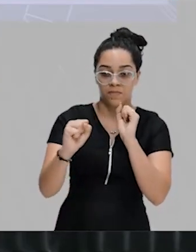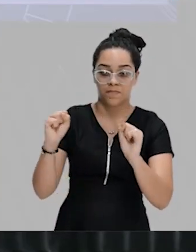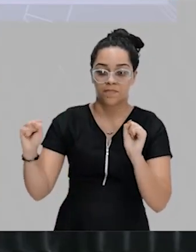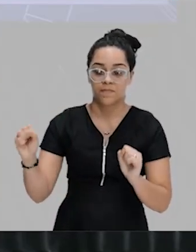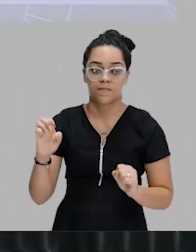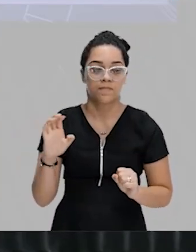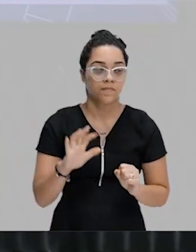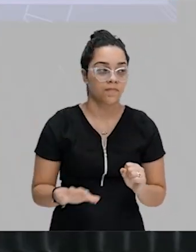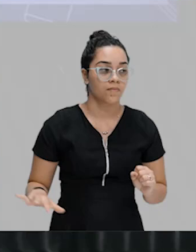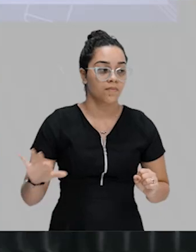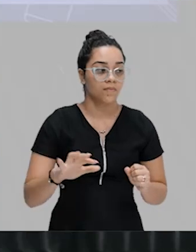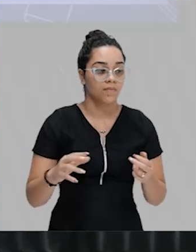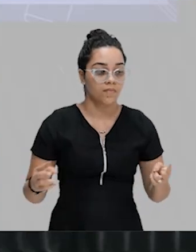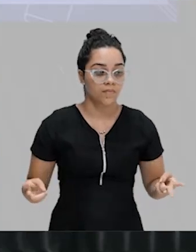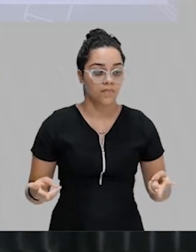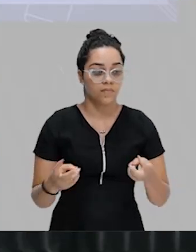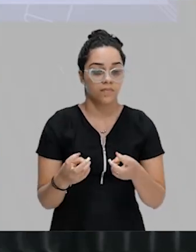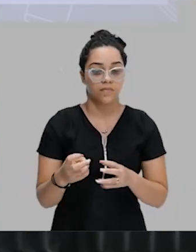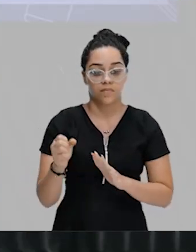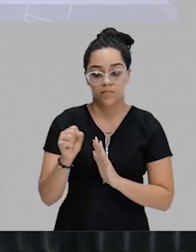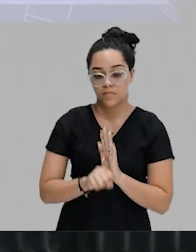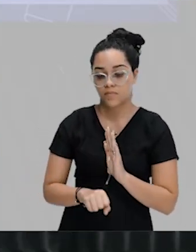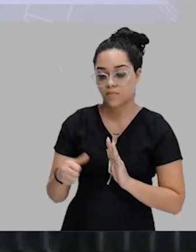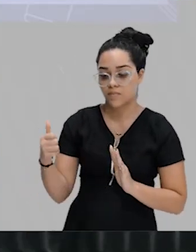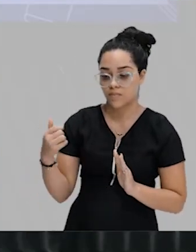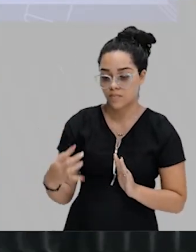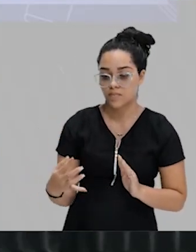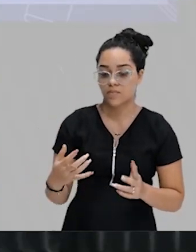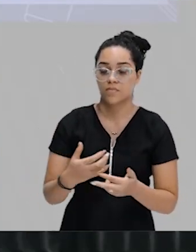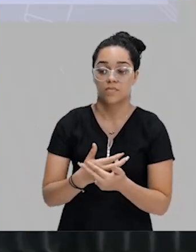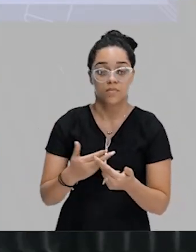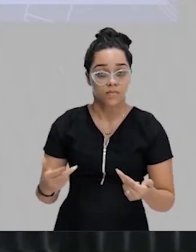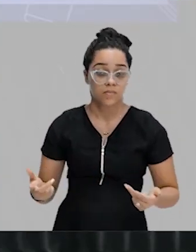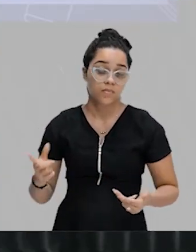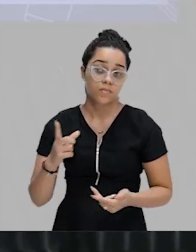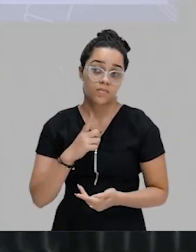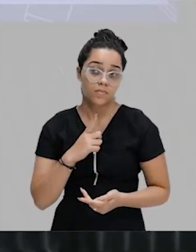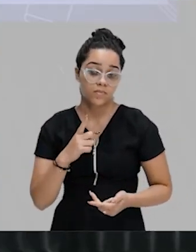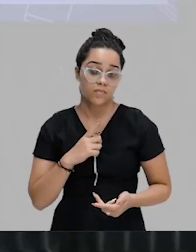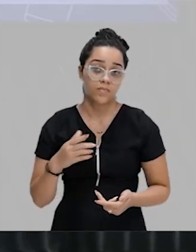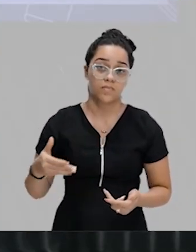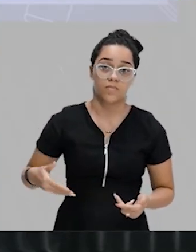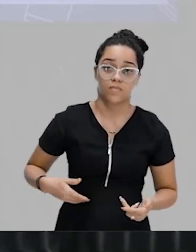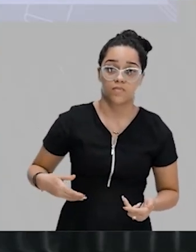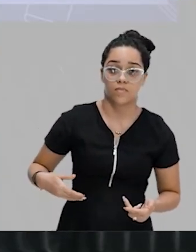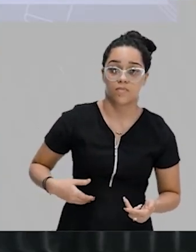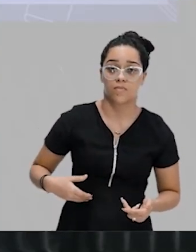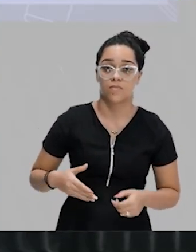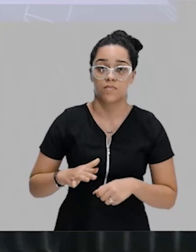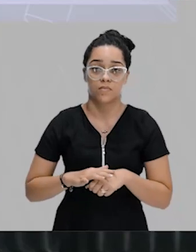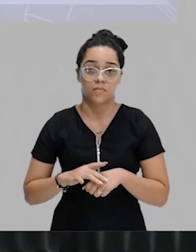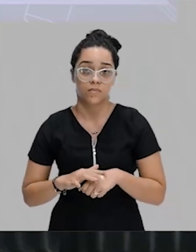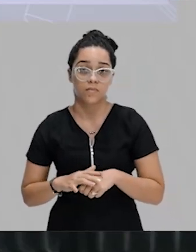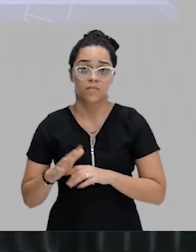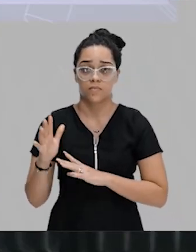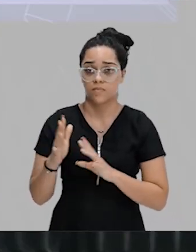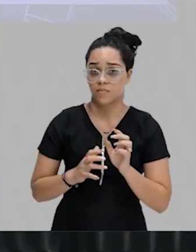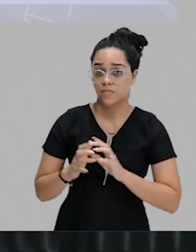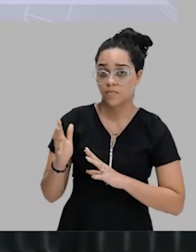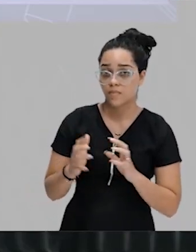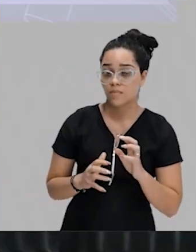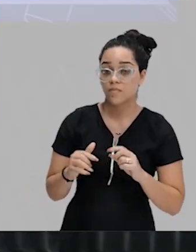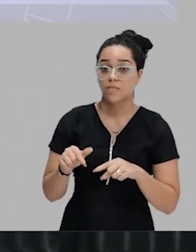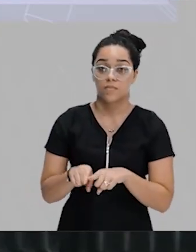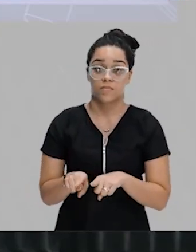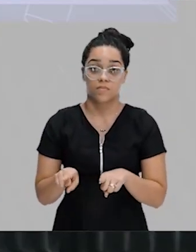Então, observe que o século XIV é um século de mortandade, fome, peste, guerra,